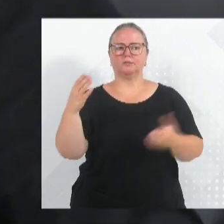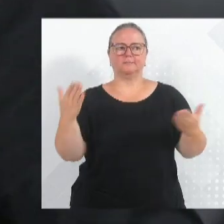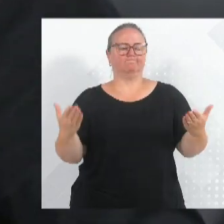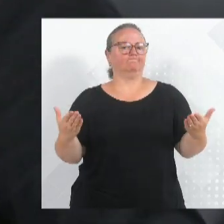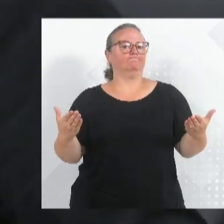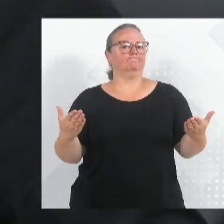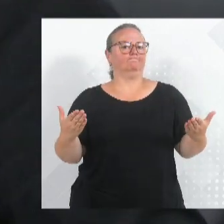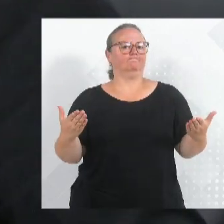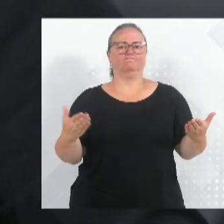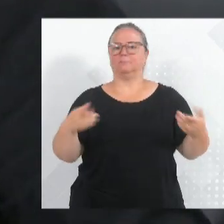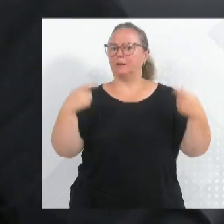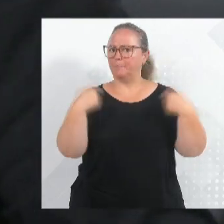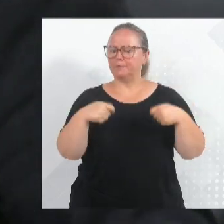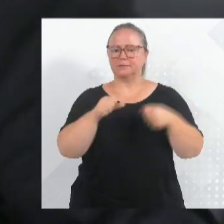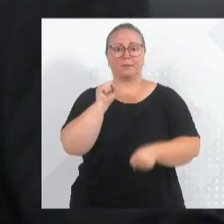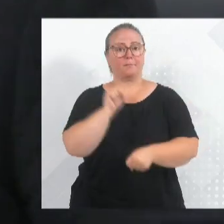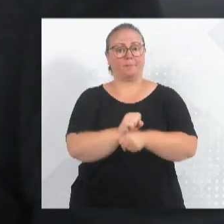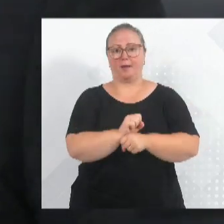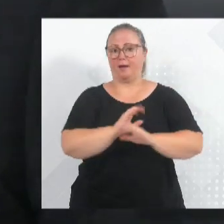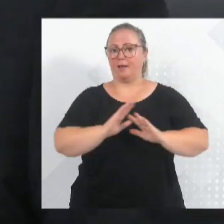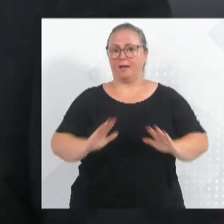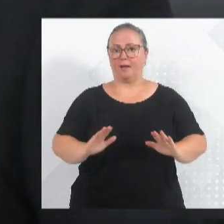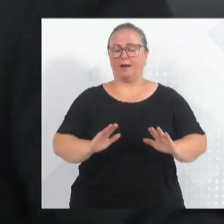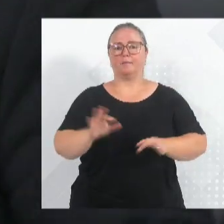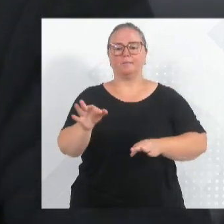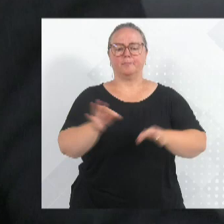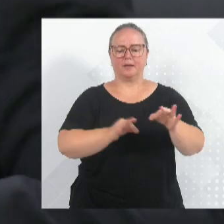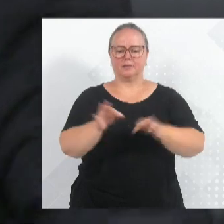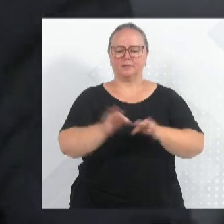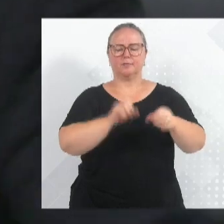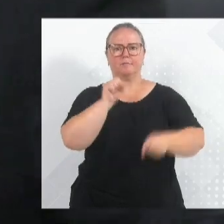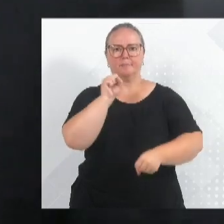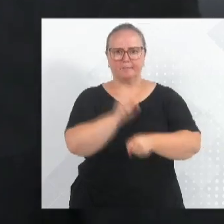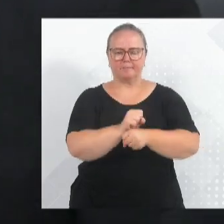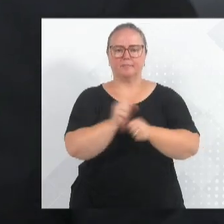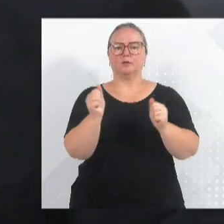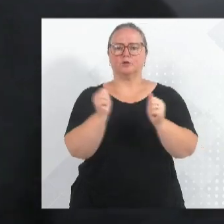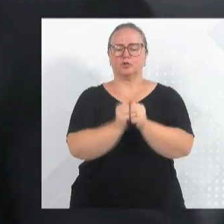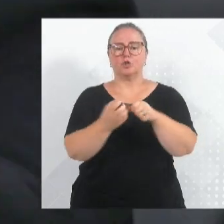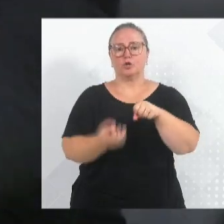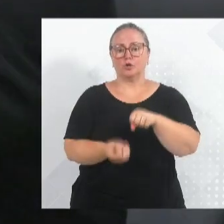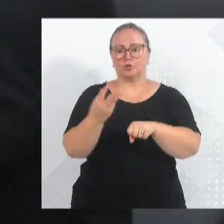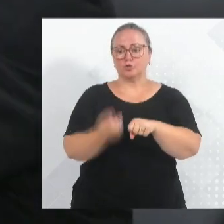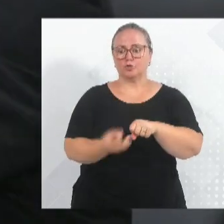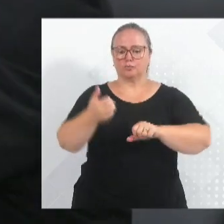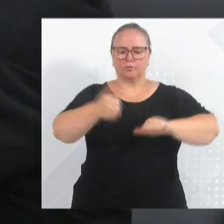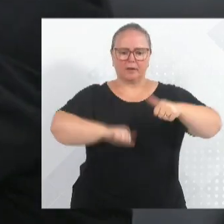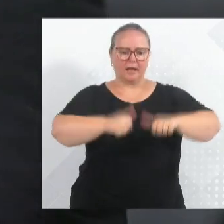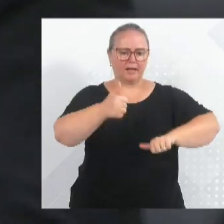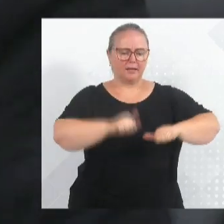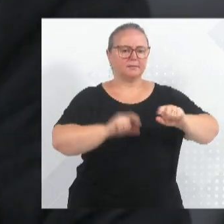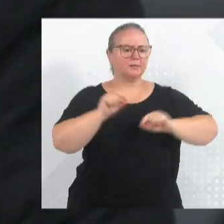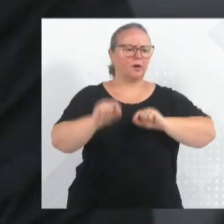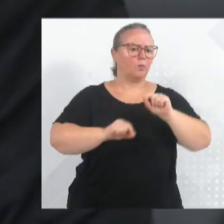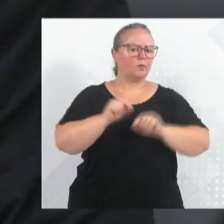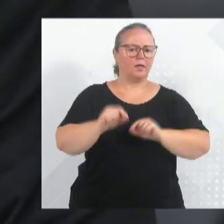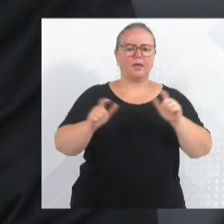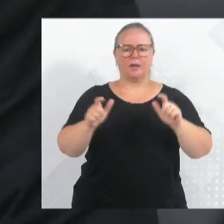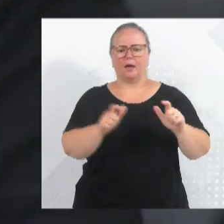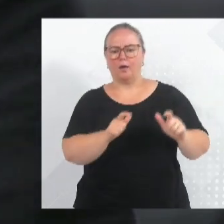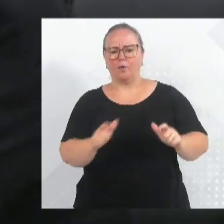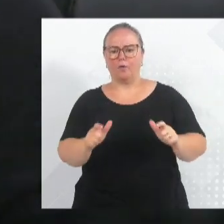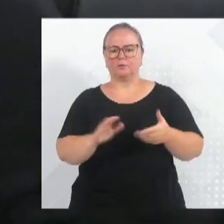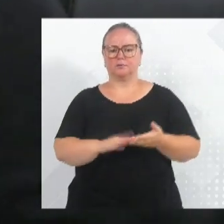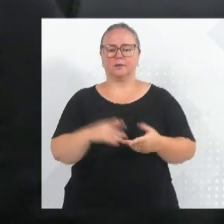precisa parar. O planejamento precisa parar e, junto com a SAMAI, analisar o que vai crescer. Porque dessa forma,